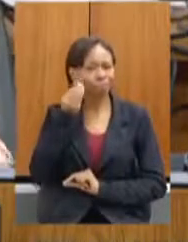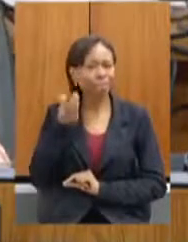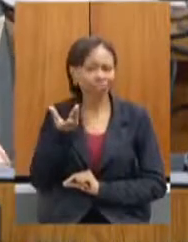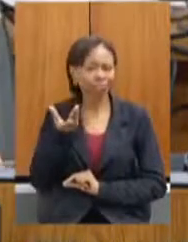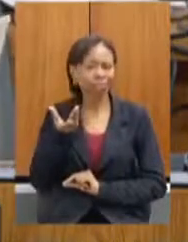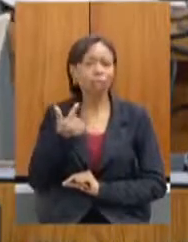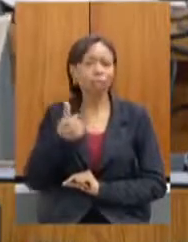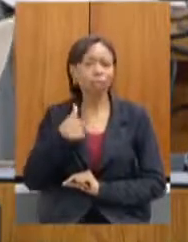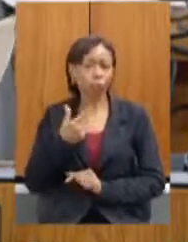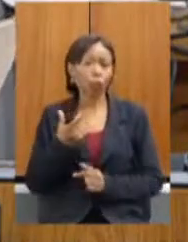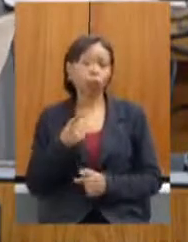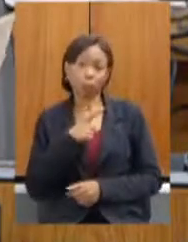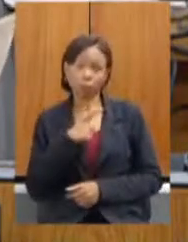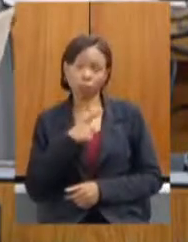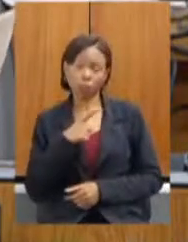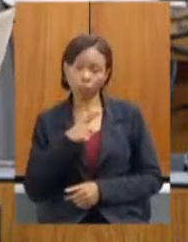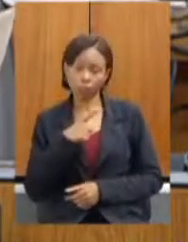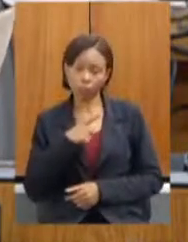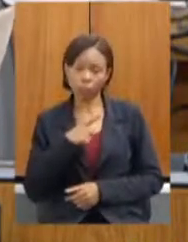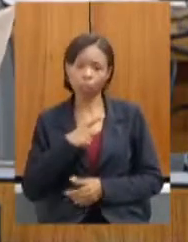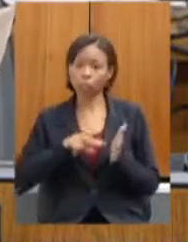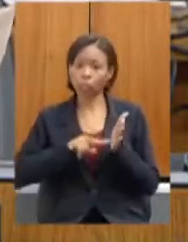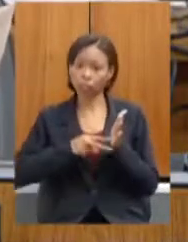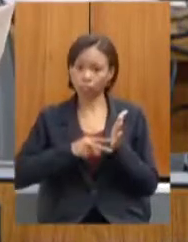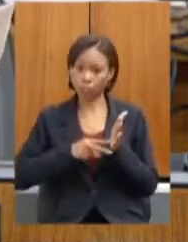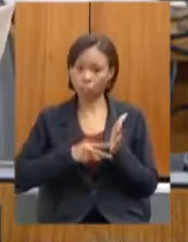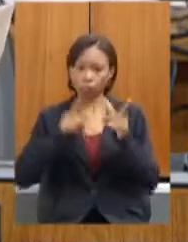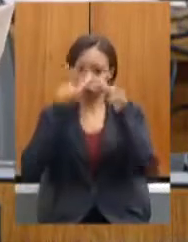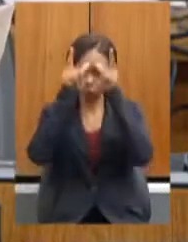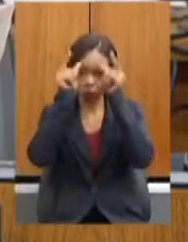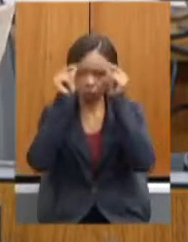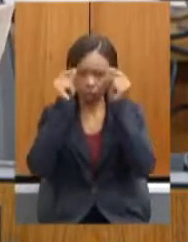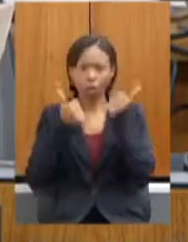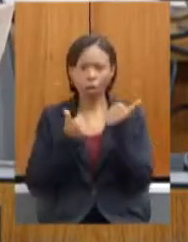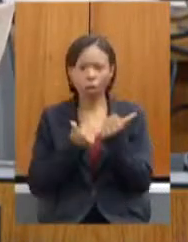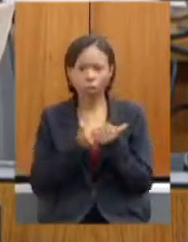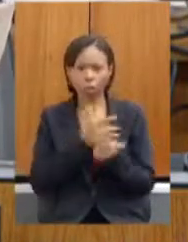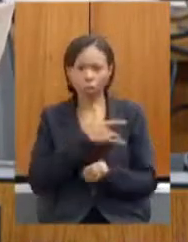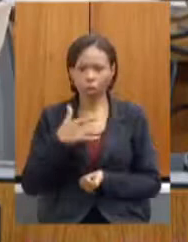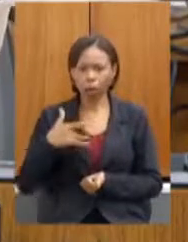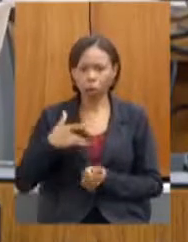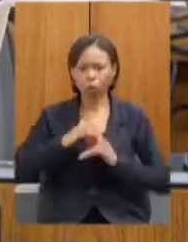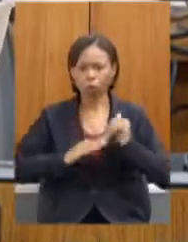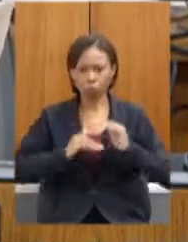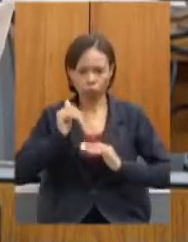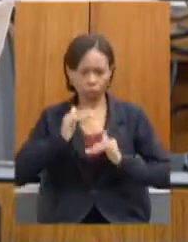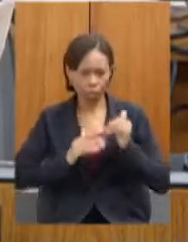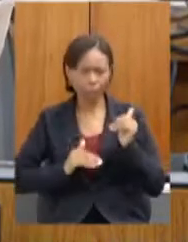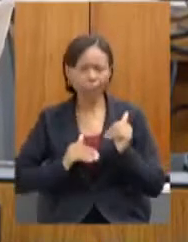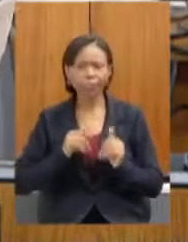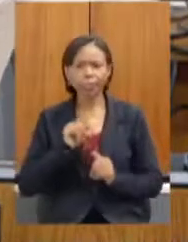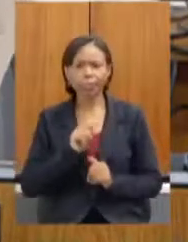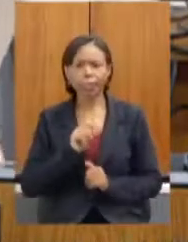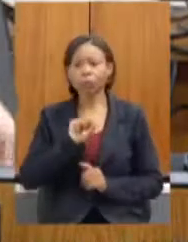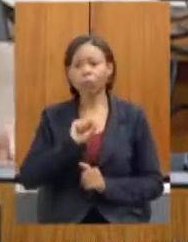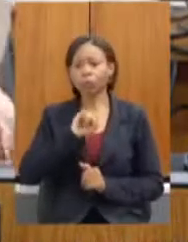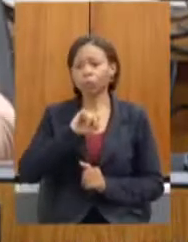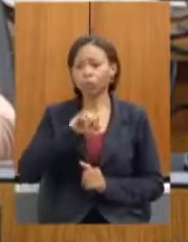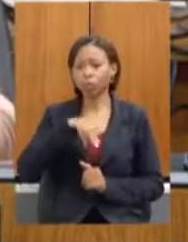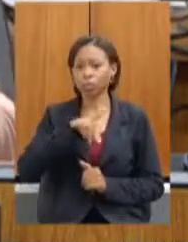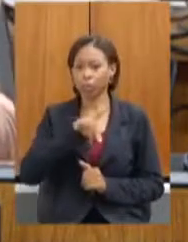uma denúncia do Sindicato dos Profissionais de enfermagem auxiliar de apoio da Saúde técnicos operacionais os indi